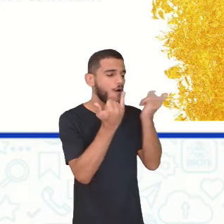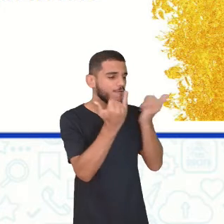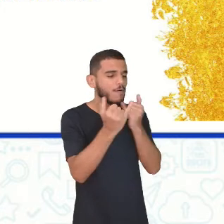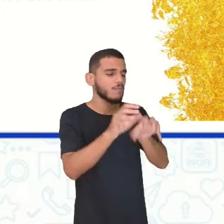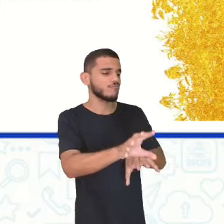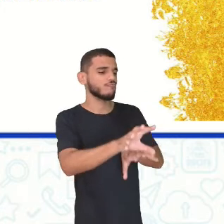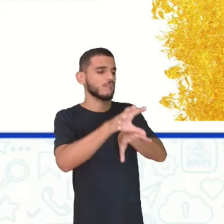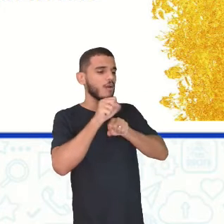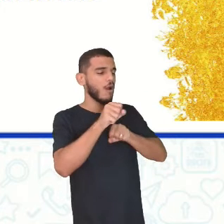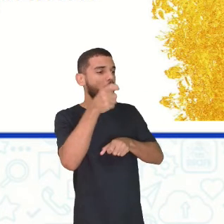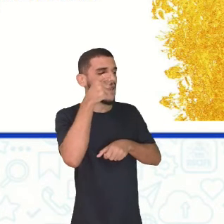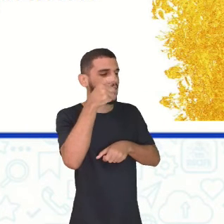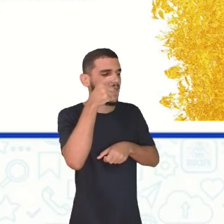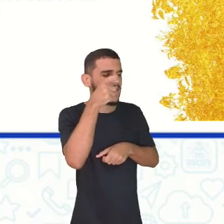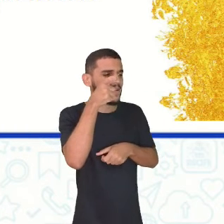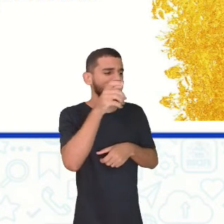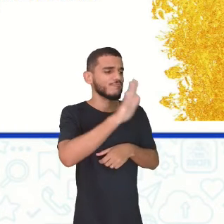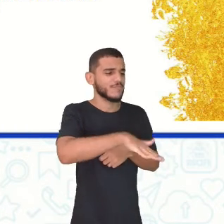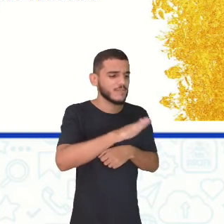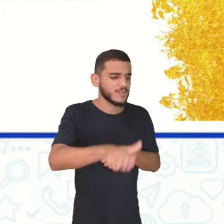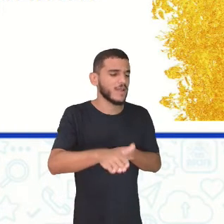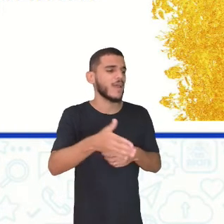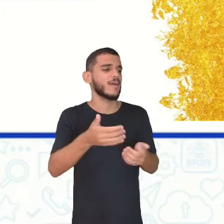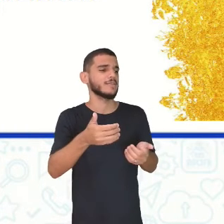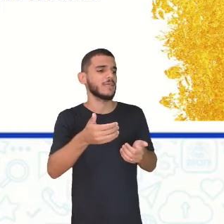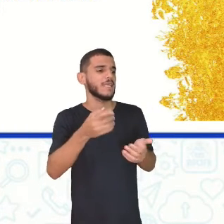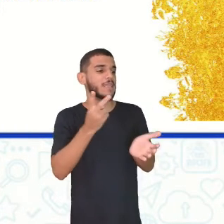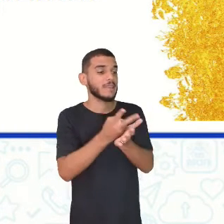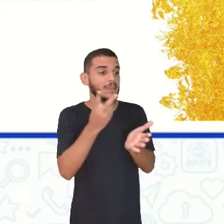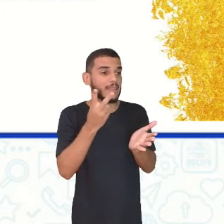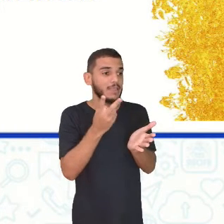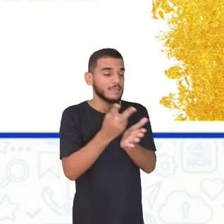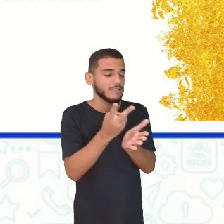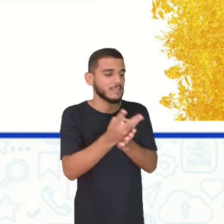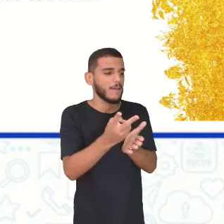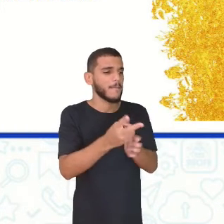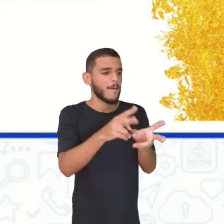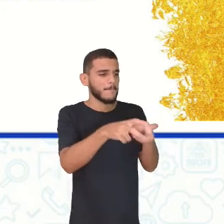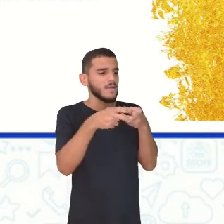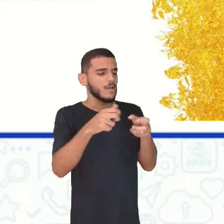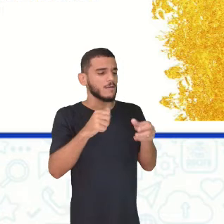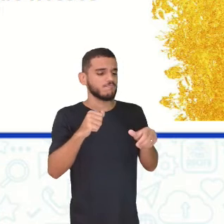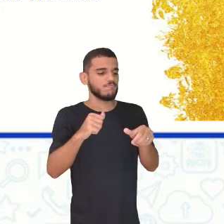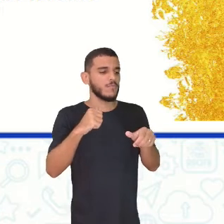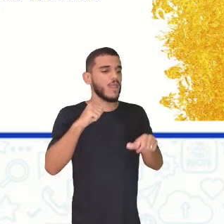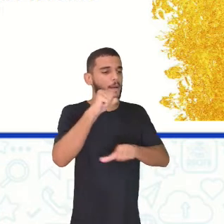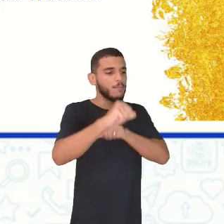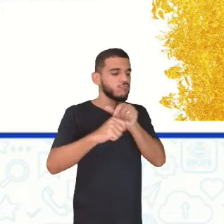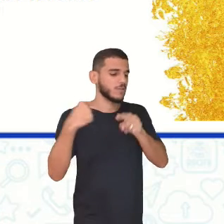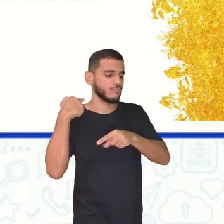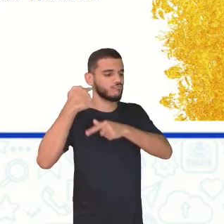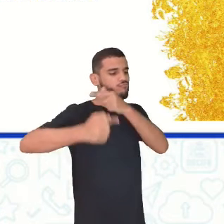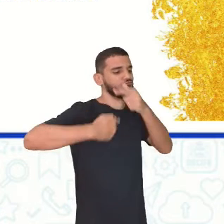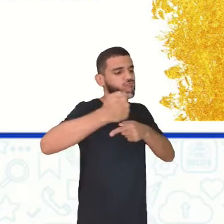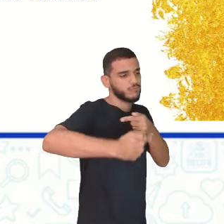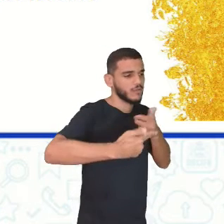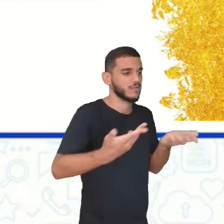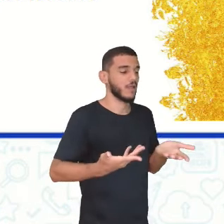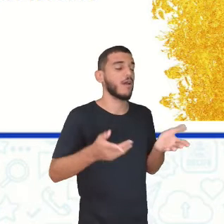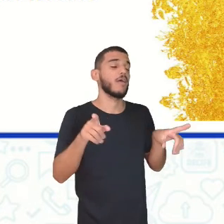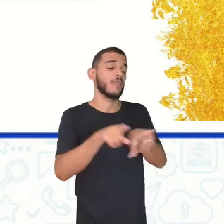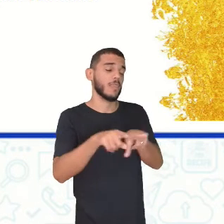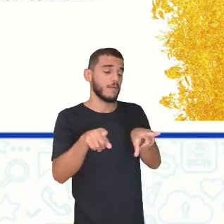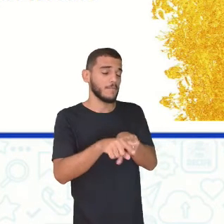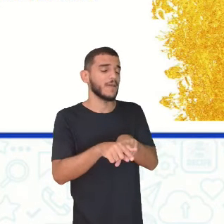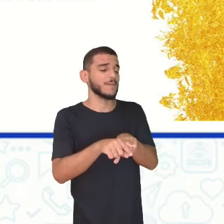interesses das crianças, acompanhamos as mudanças naturais de geração para geração. Por essa razão,